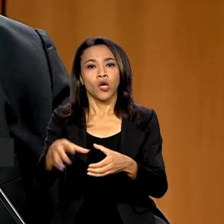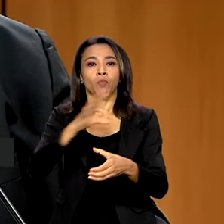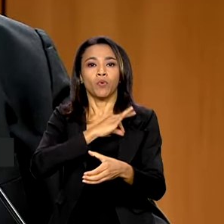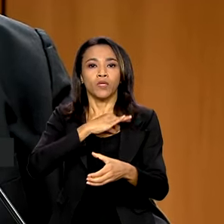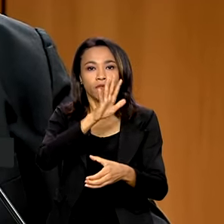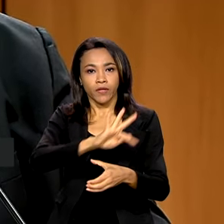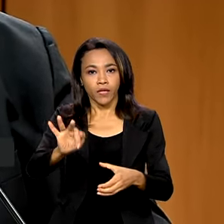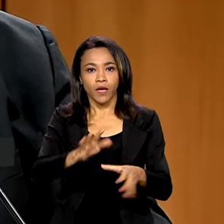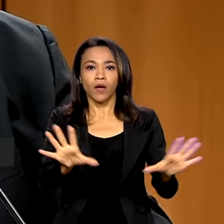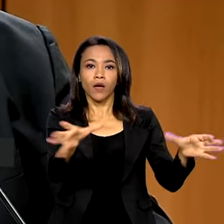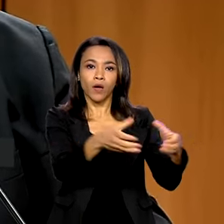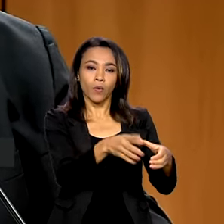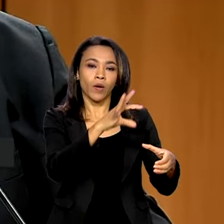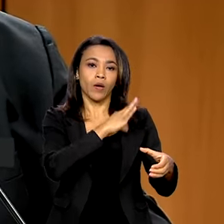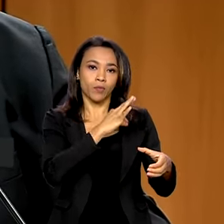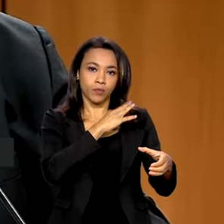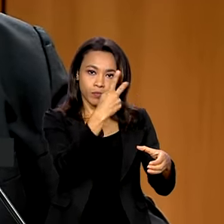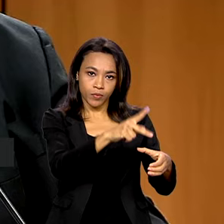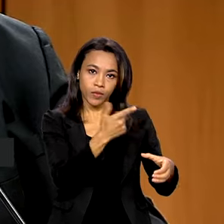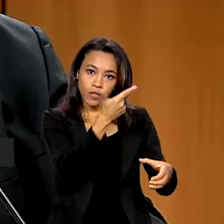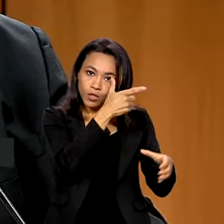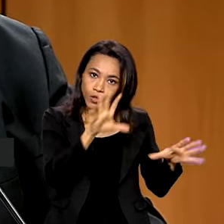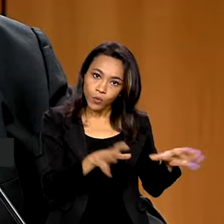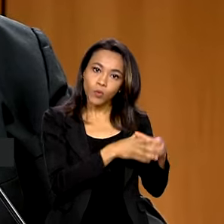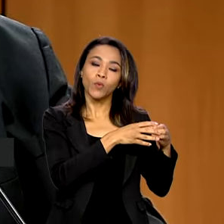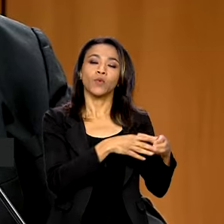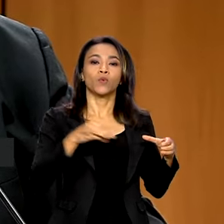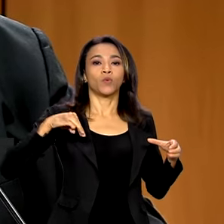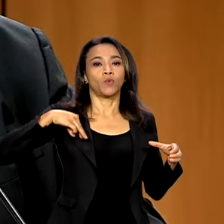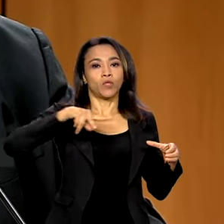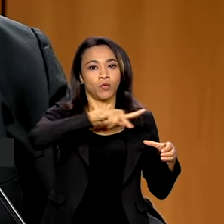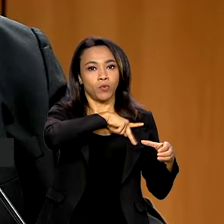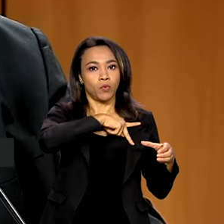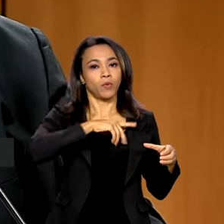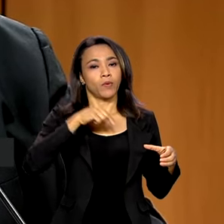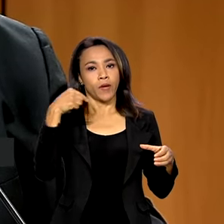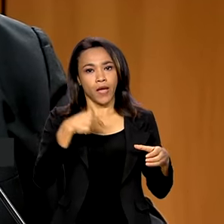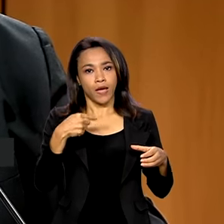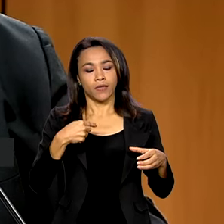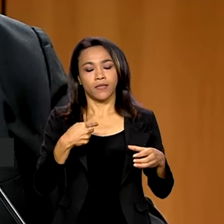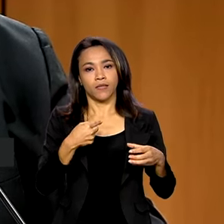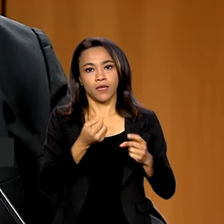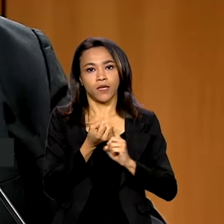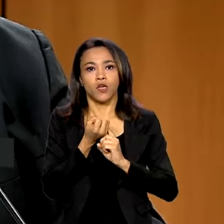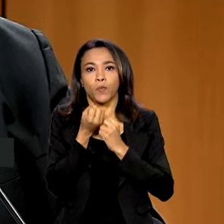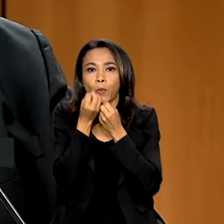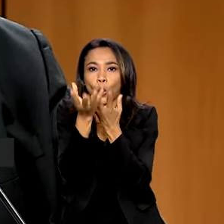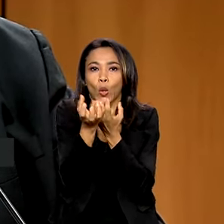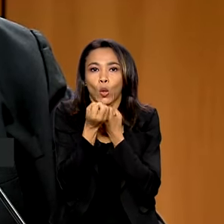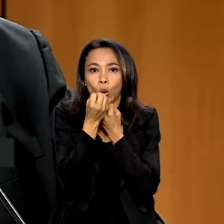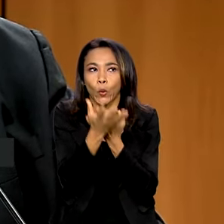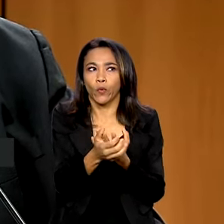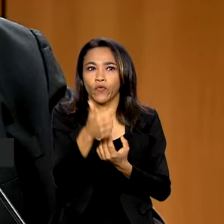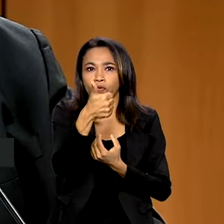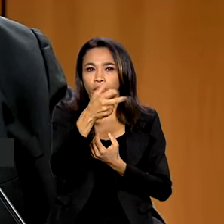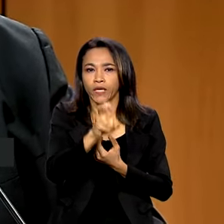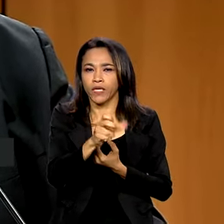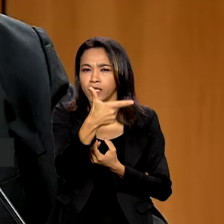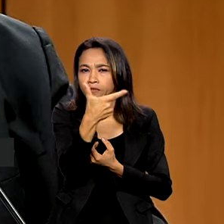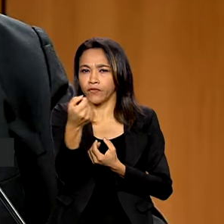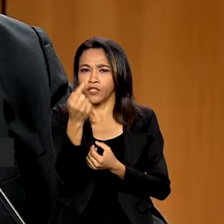Ministério Público. Essa delação foi produzida aproximadamente 15 a 20 dias